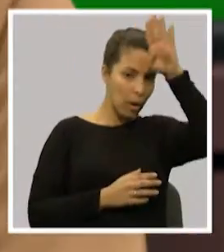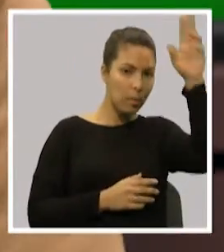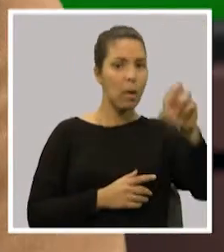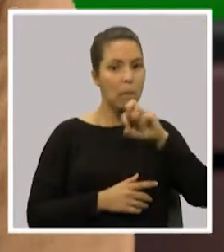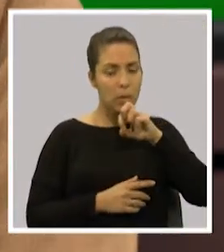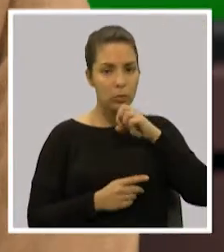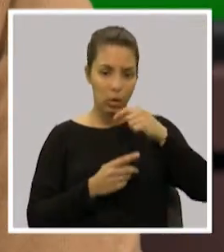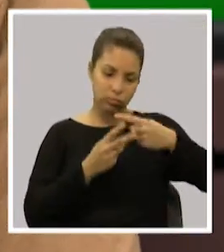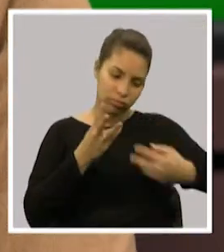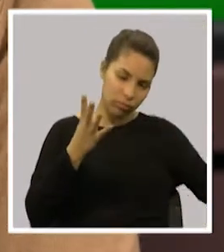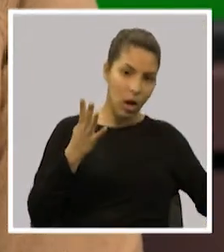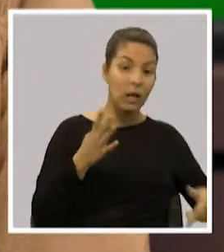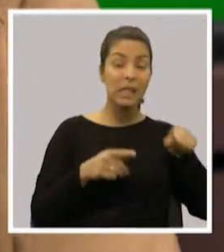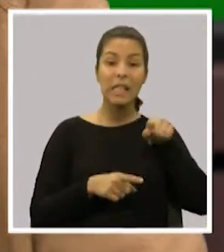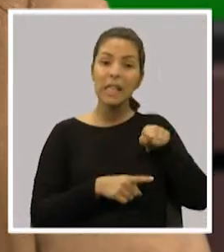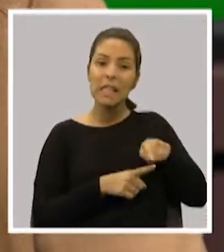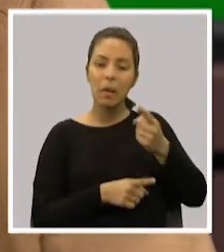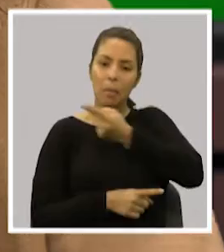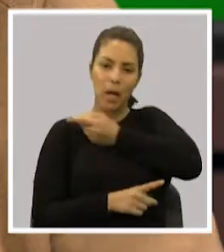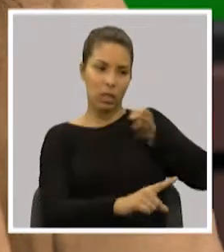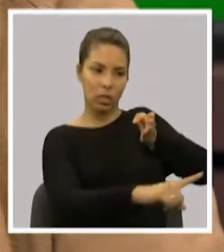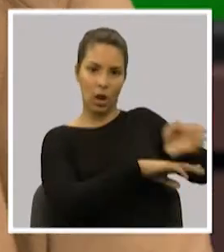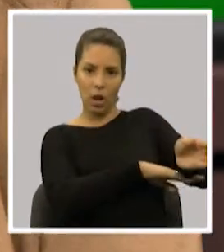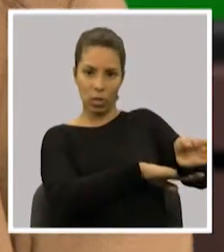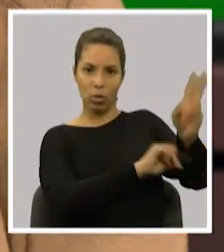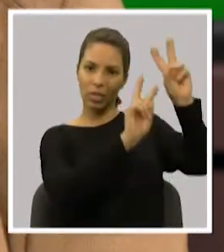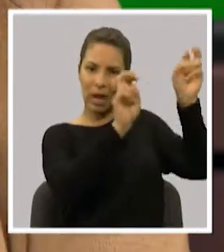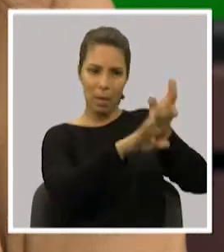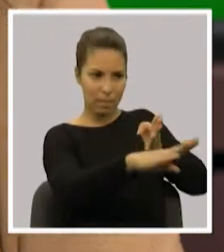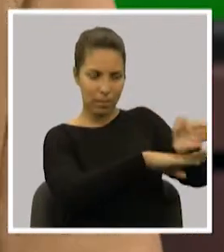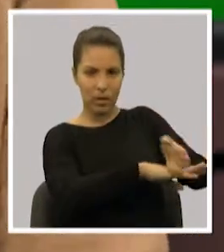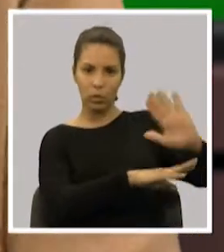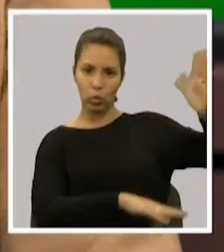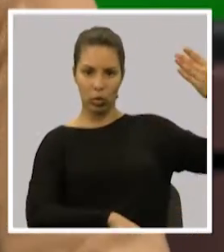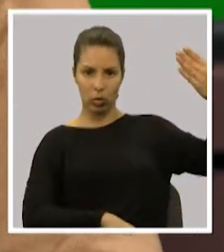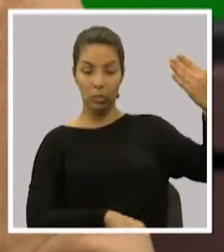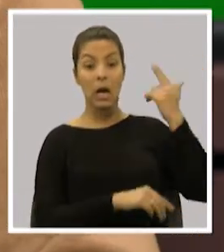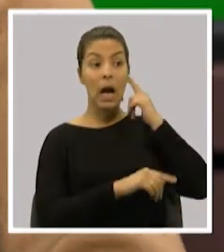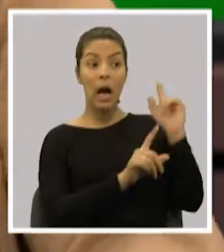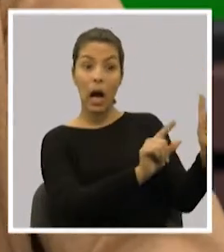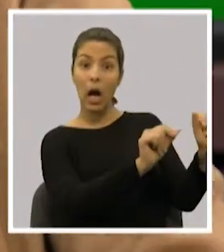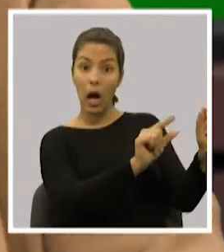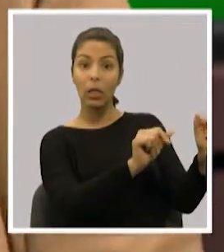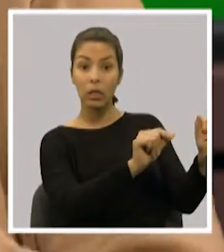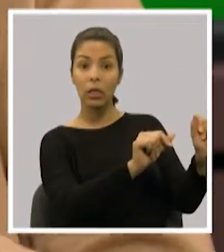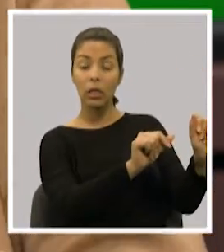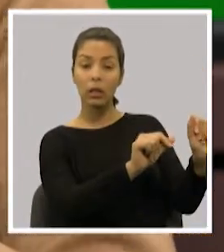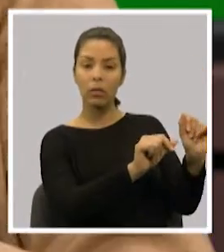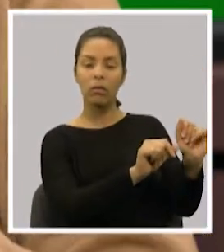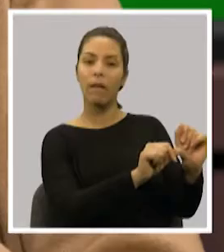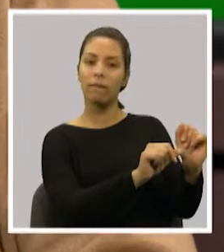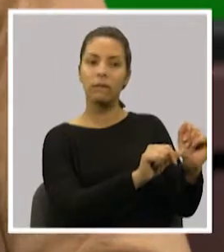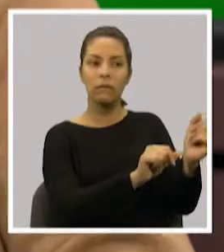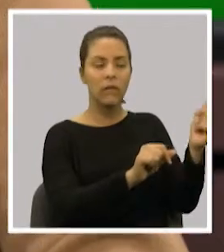tudo isso, às vezes é preciso ir direto ao assunto, não é? Então na rádio para mim é